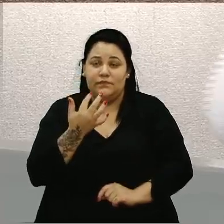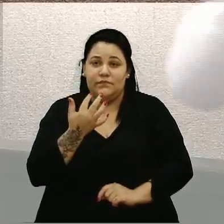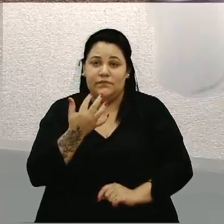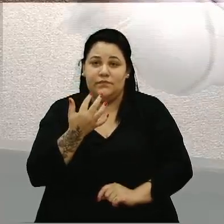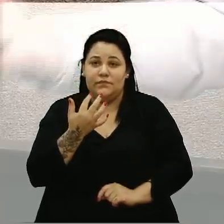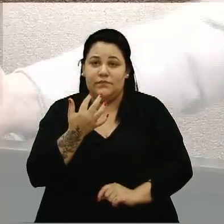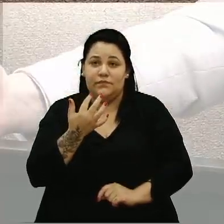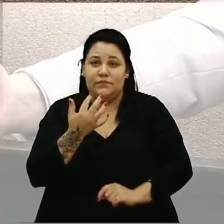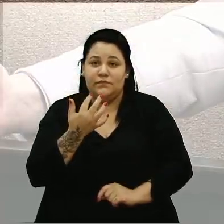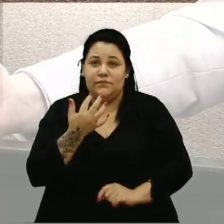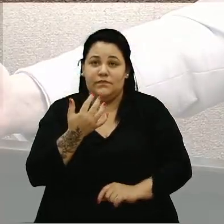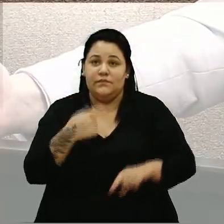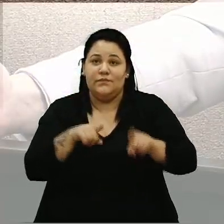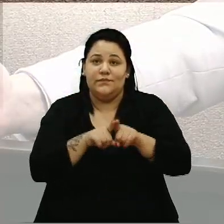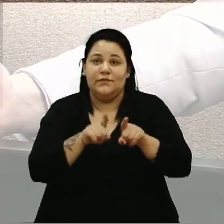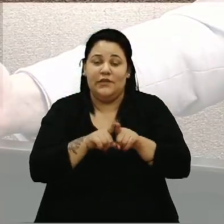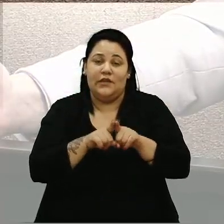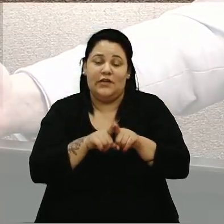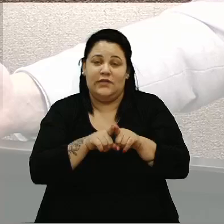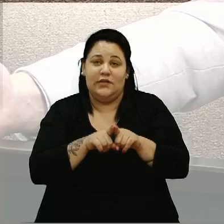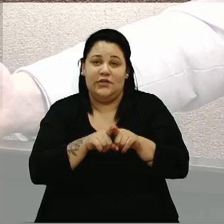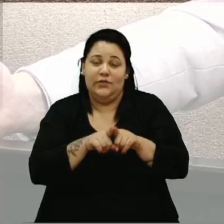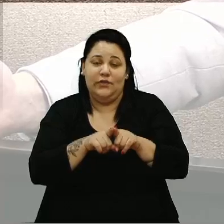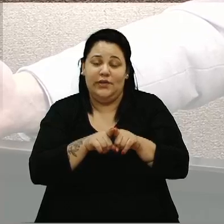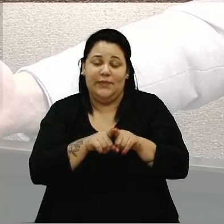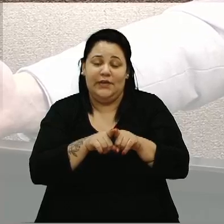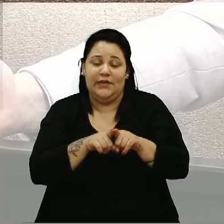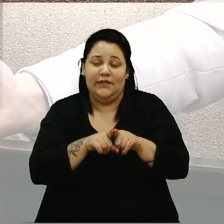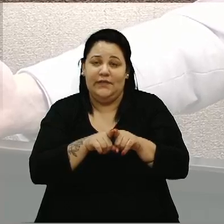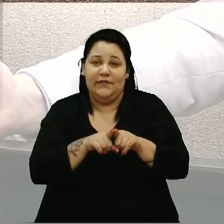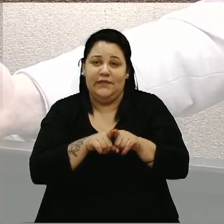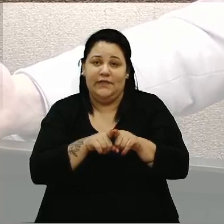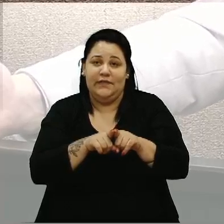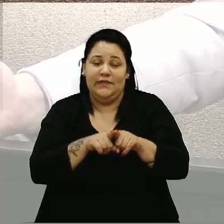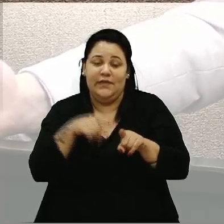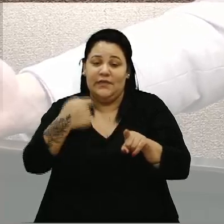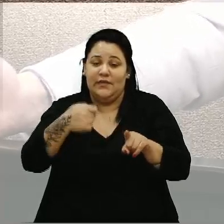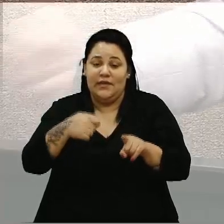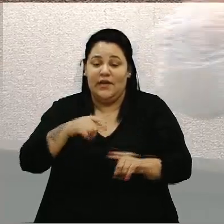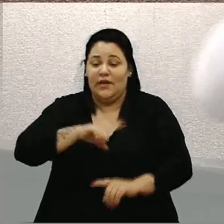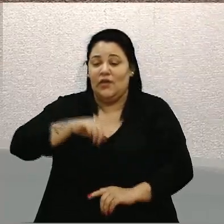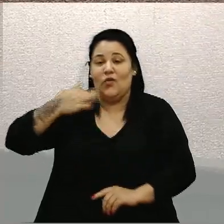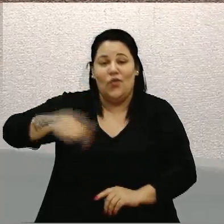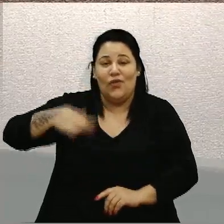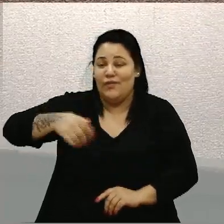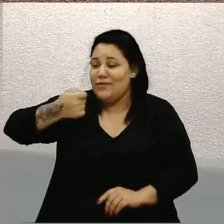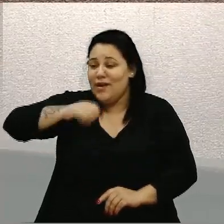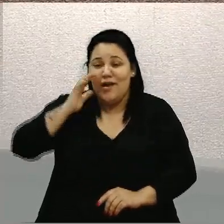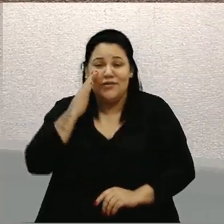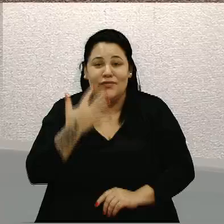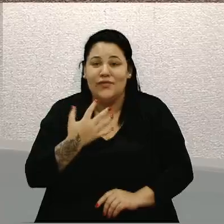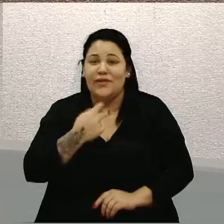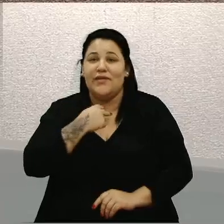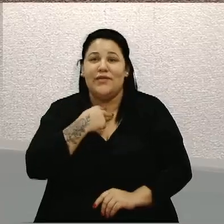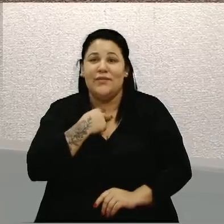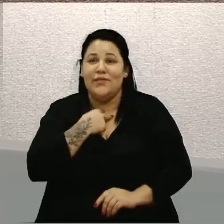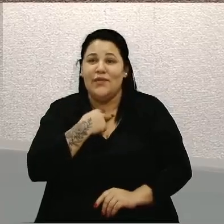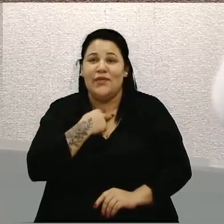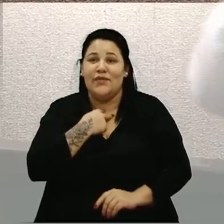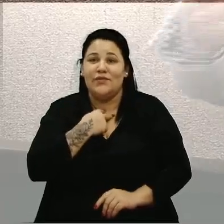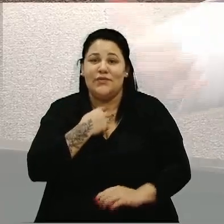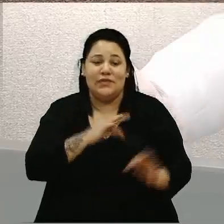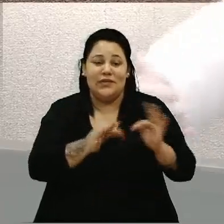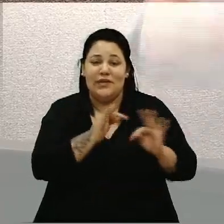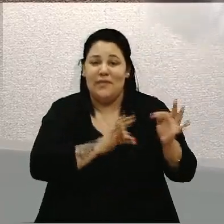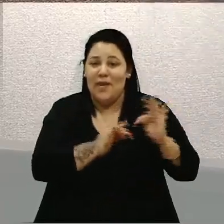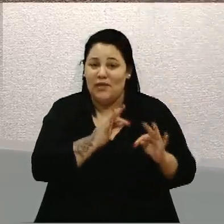Porque quem está esperando lá com dor, o problema dele tem que ser resolvido. E se não for feito o exame, se não for feito o tratamento,